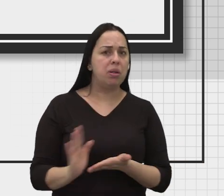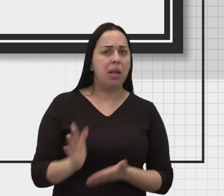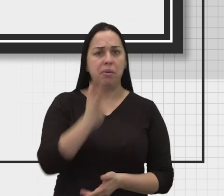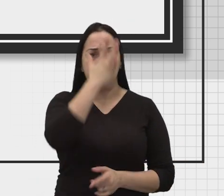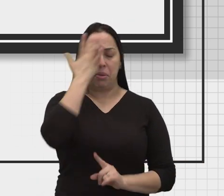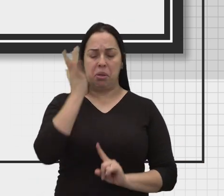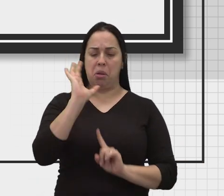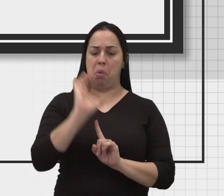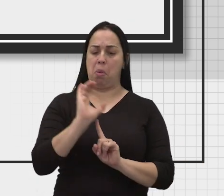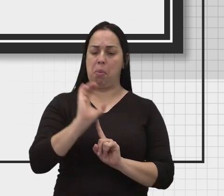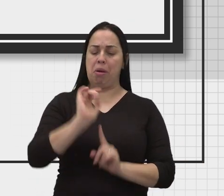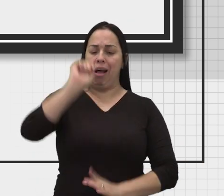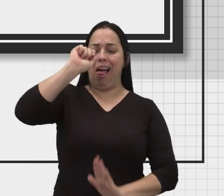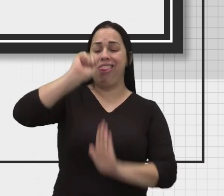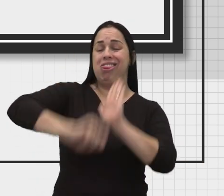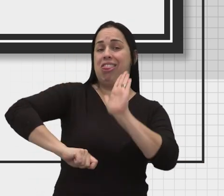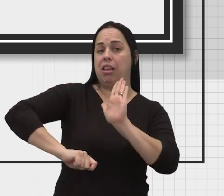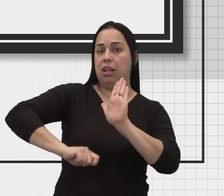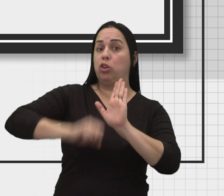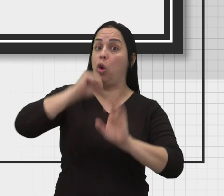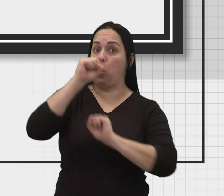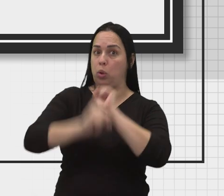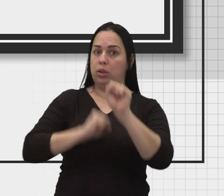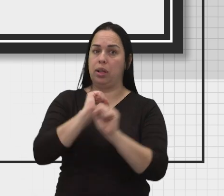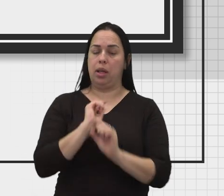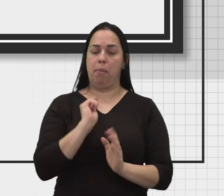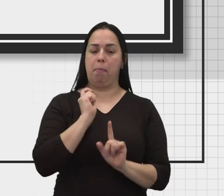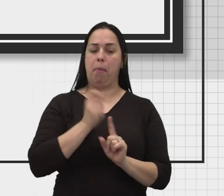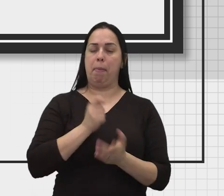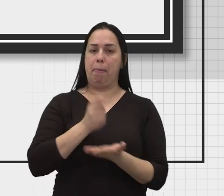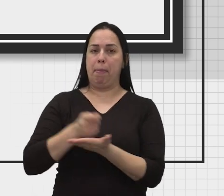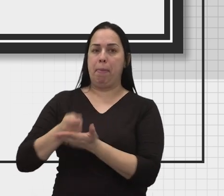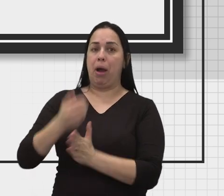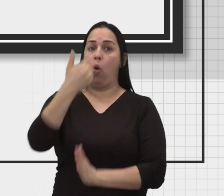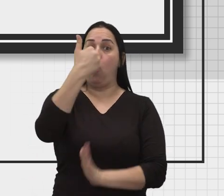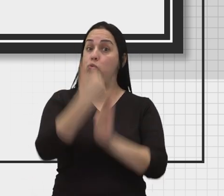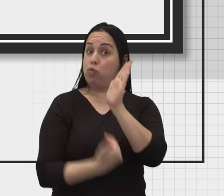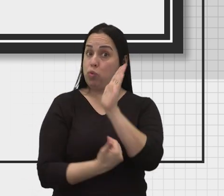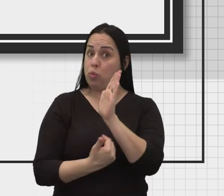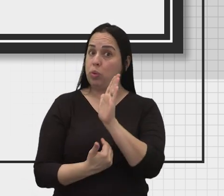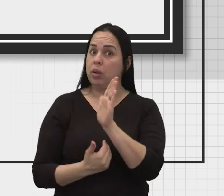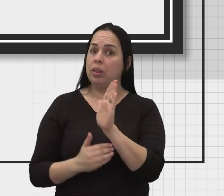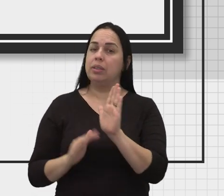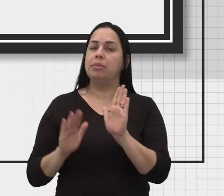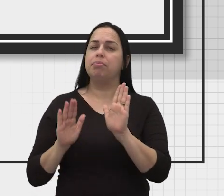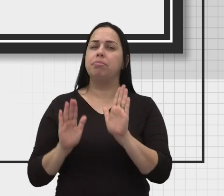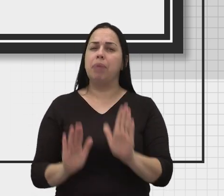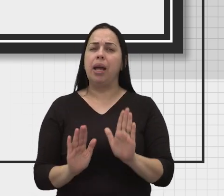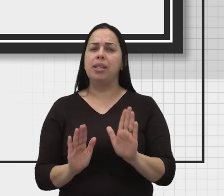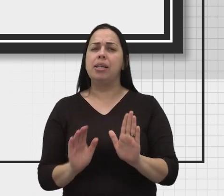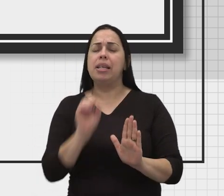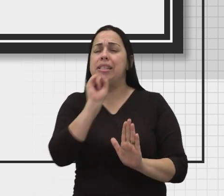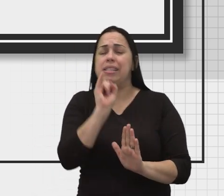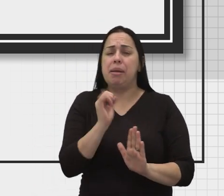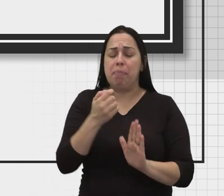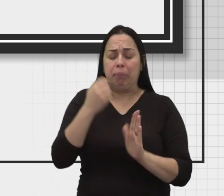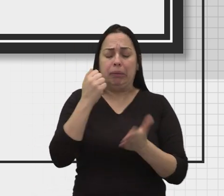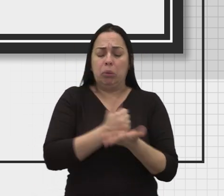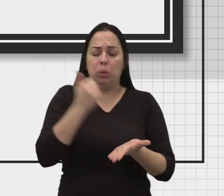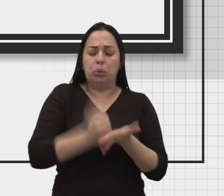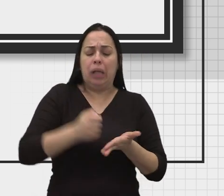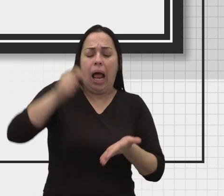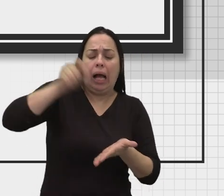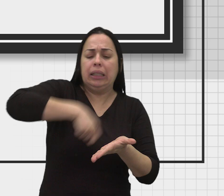consumidor assina um contrato anual para pagar mais barato nas mensalidades. E se for necessário cancelar